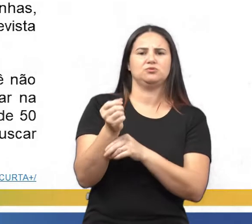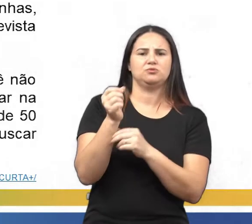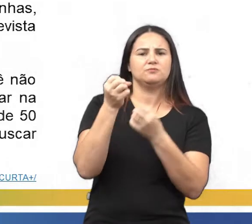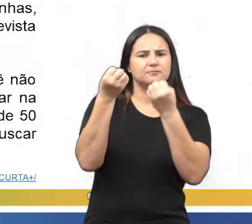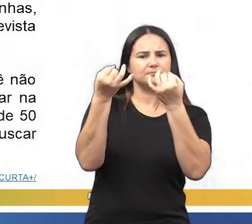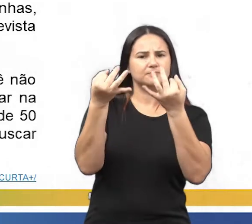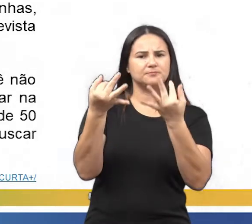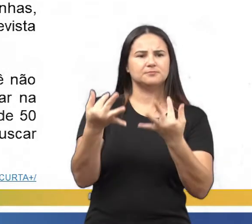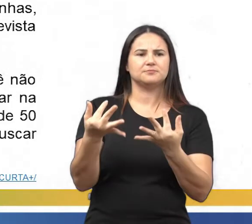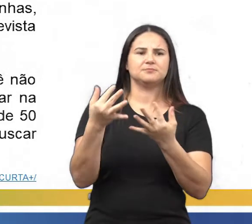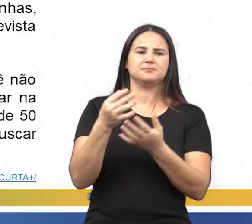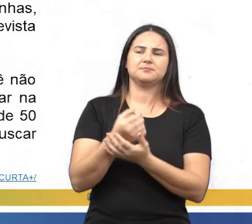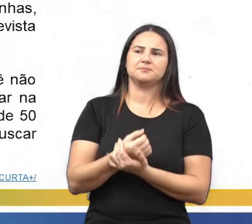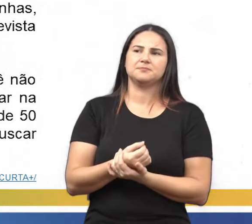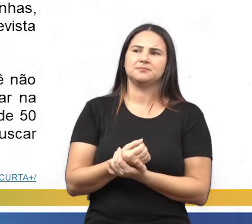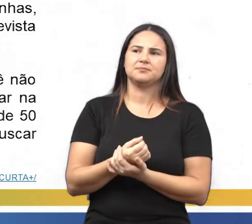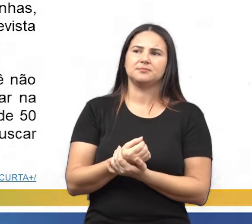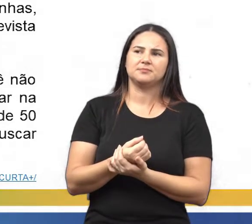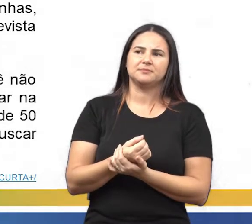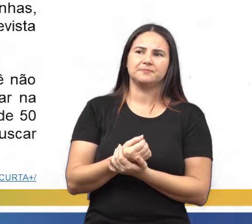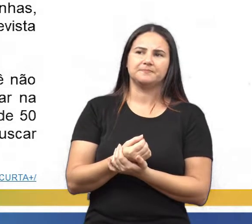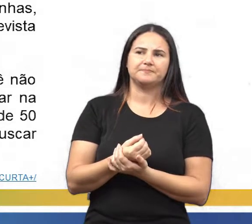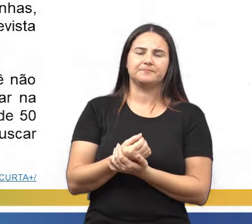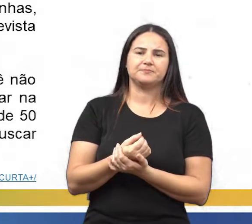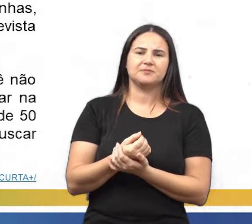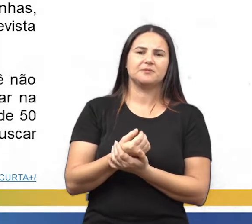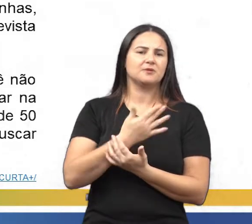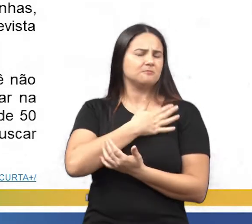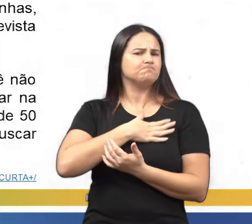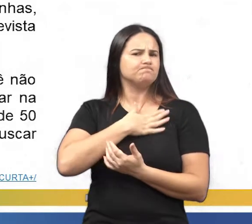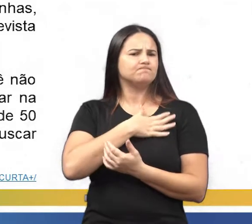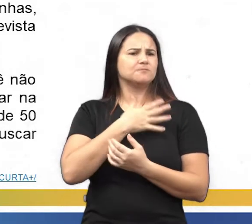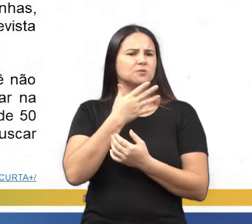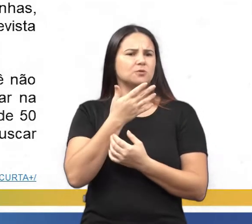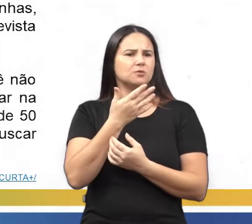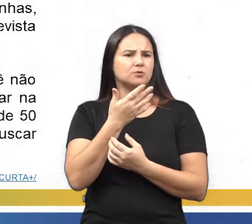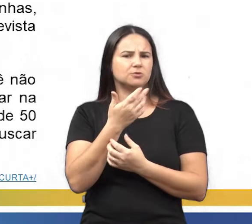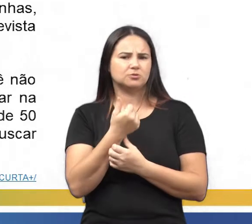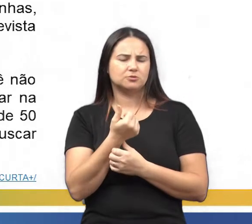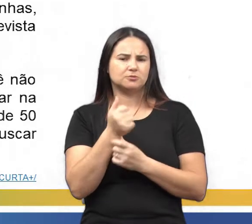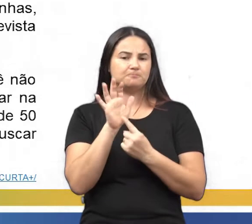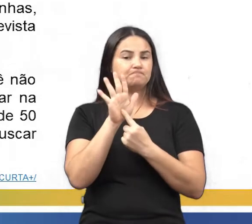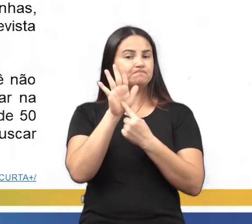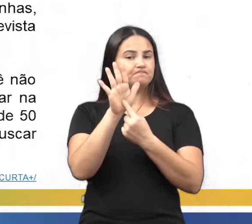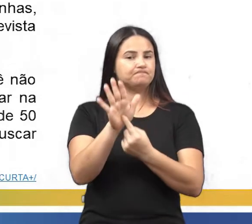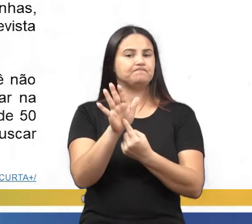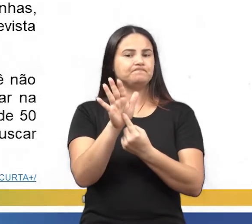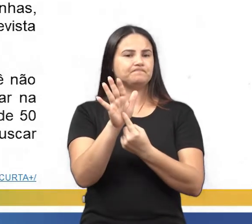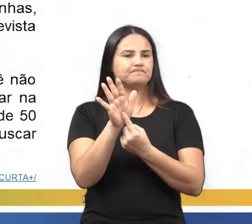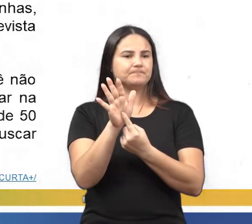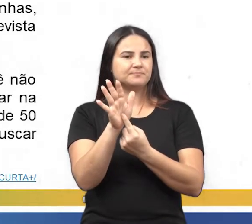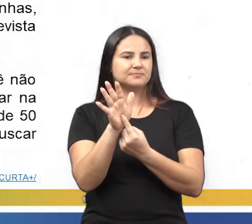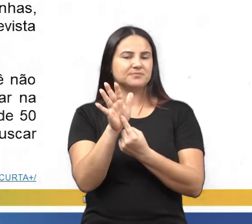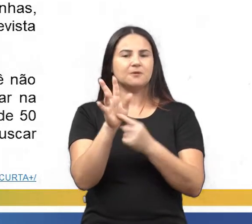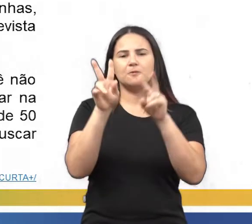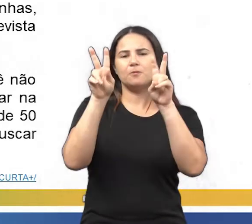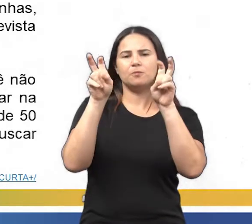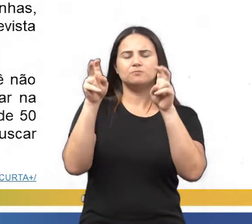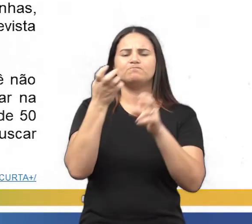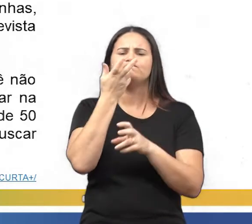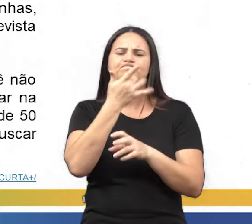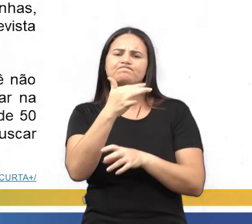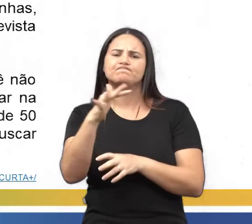conhecida matéria-prima, Nossas Crianças. Ou seja, aqui ele apresenta o entrevistado e fala um pouquinho dele,